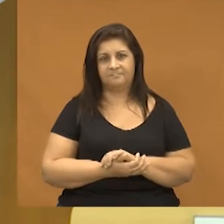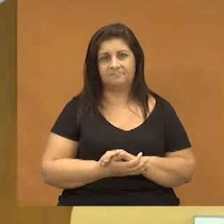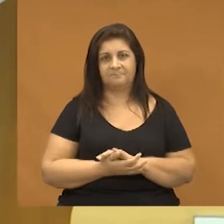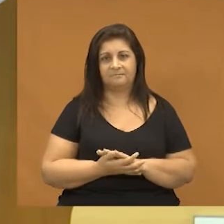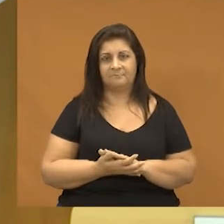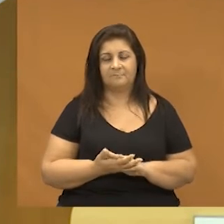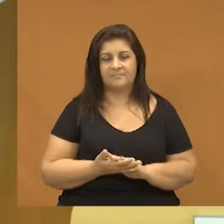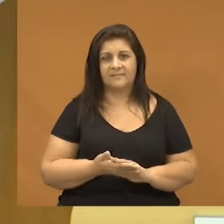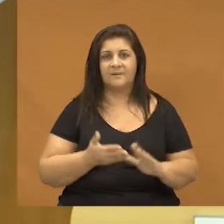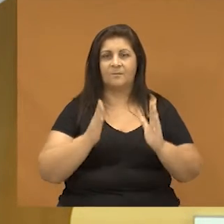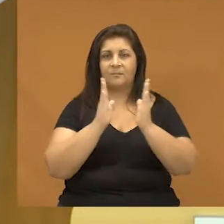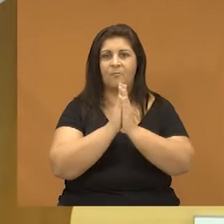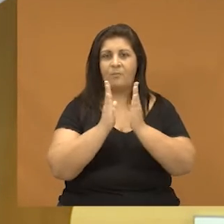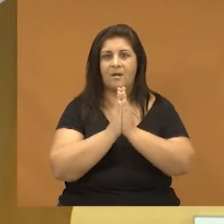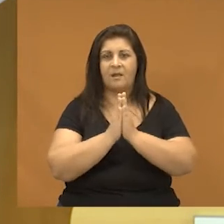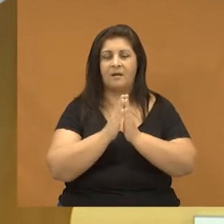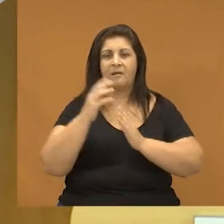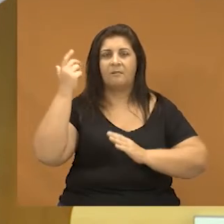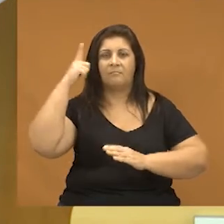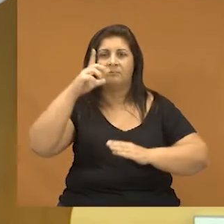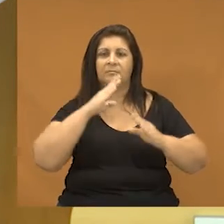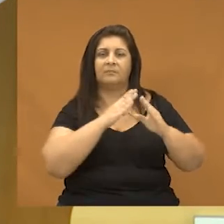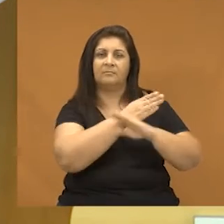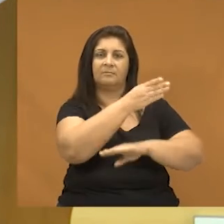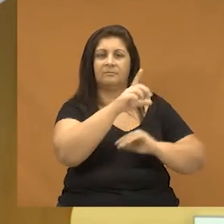e vamos rezar que seja sancionada essa lei,